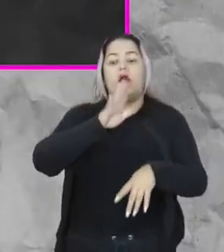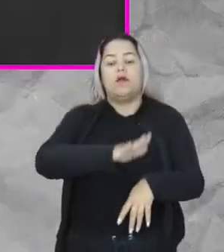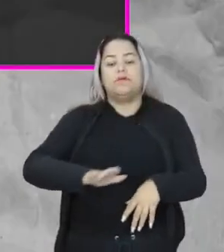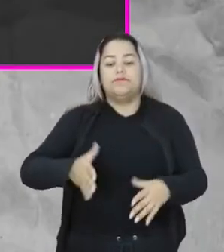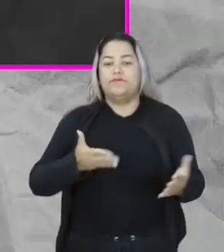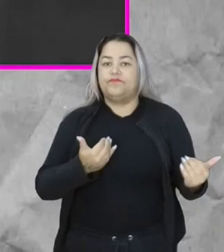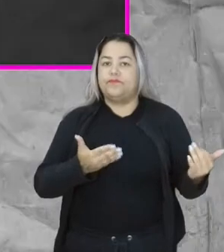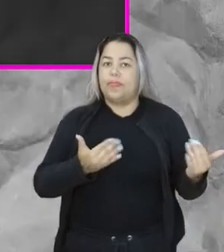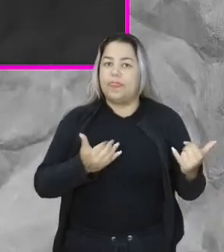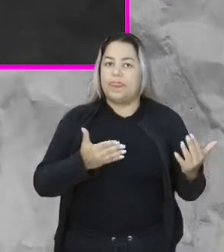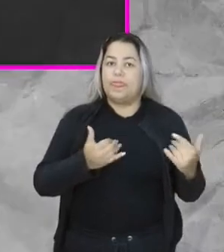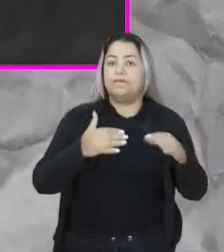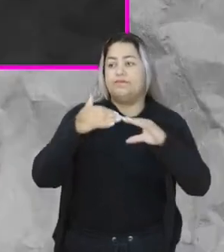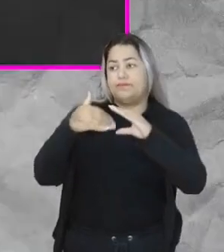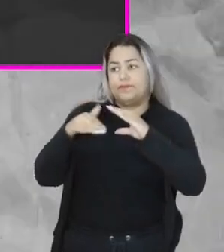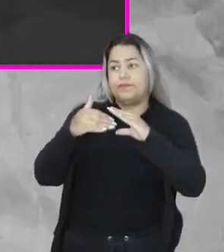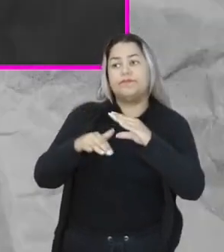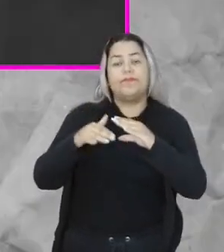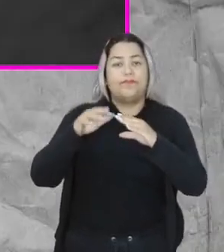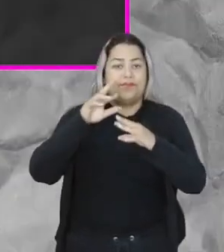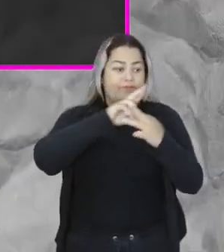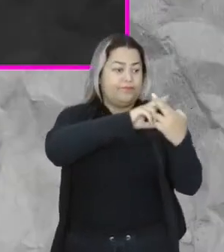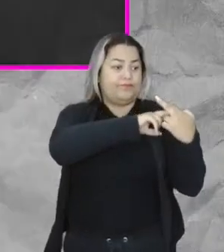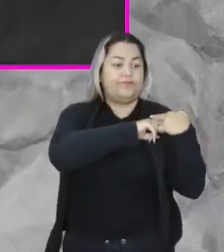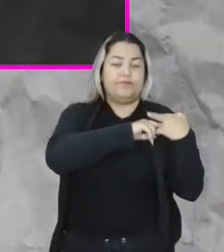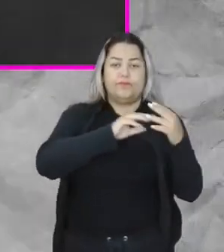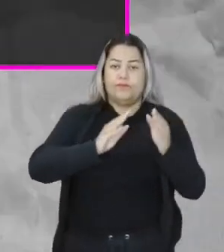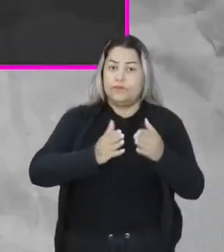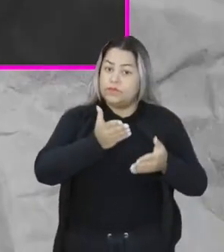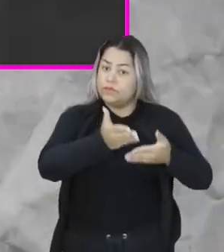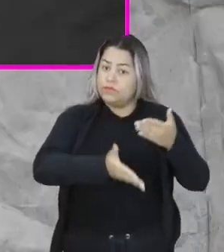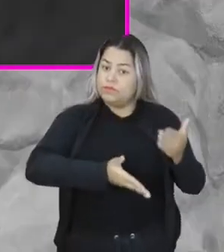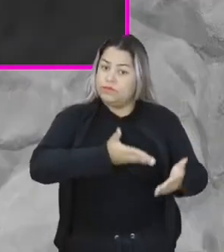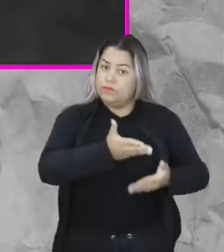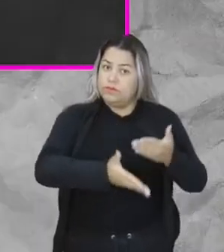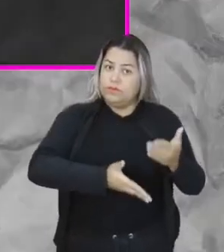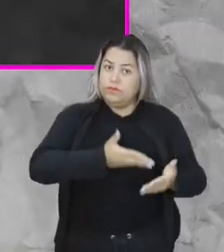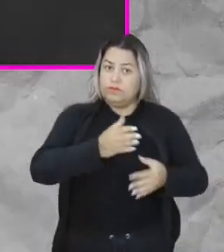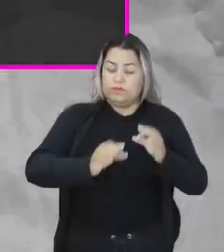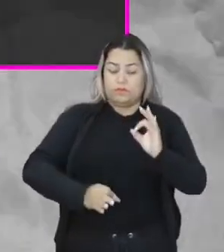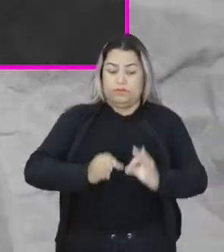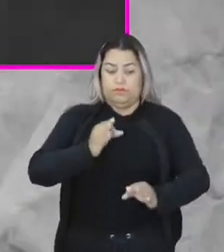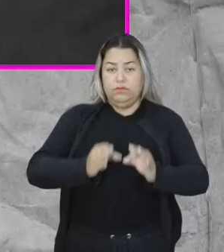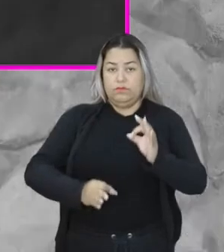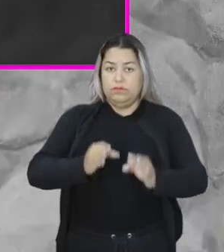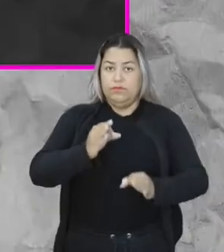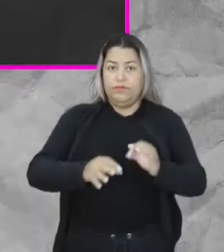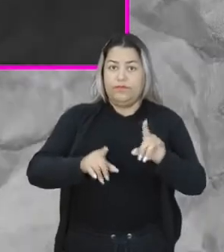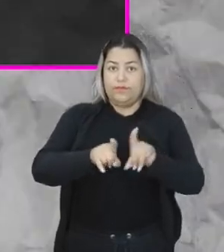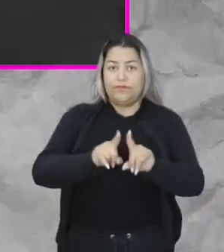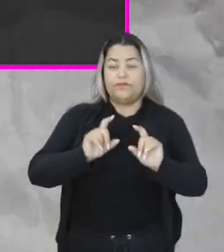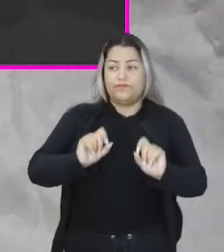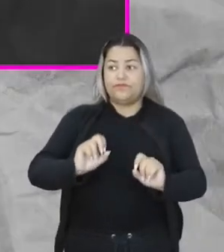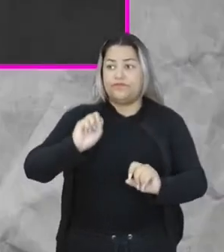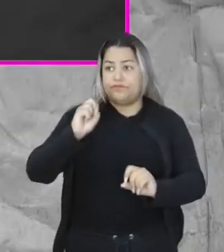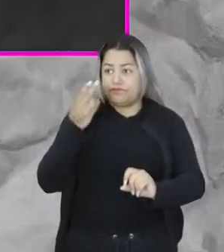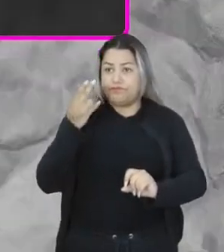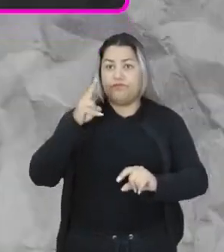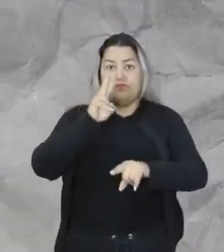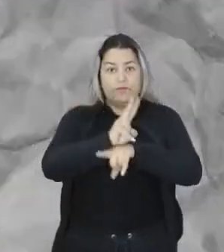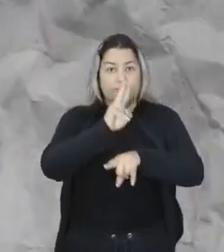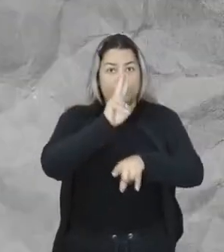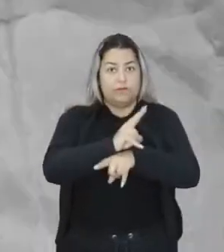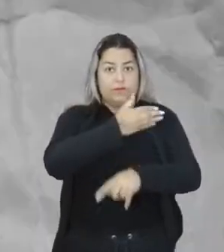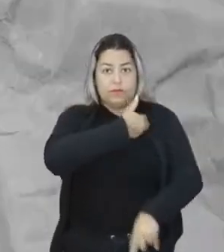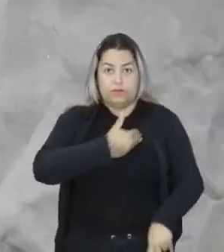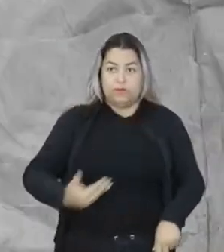os casos para as autoridades que cuidam dessas situações, como a Promotoria de Justiça da Infância e da Juventude ou a Defensoria